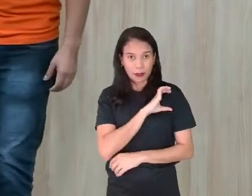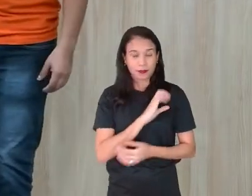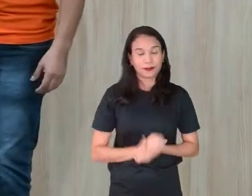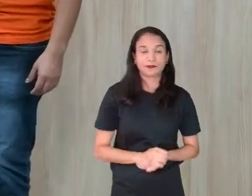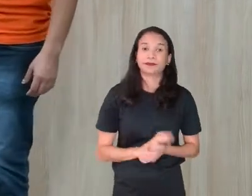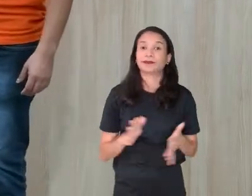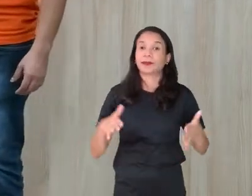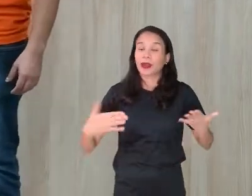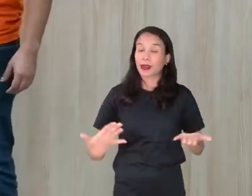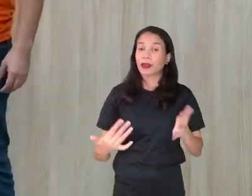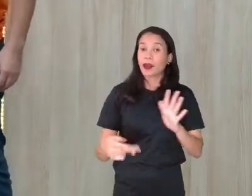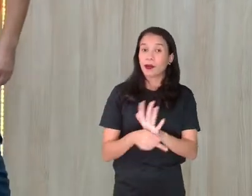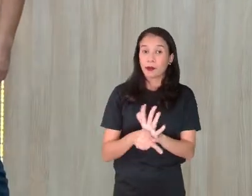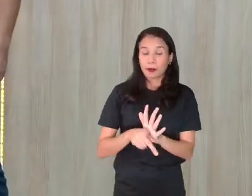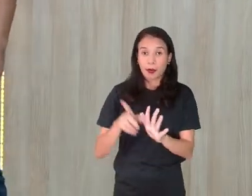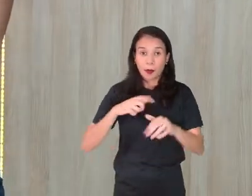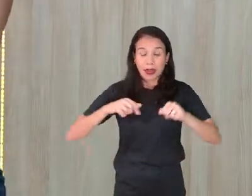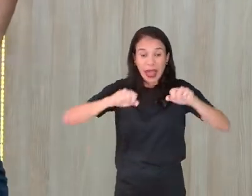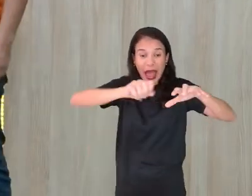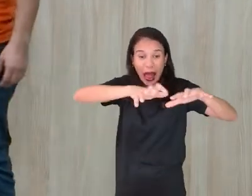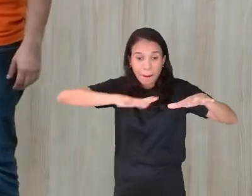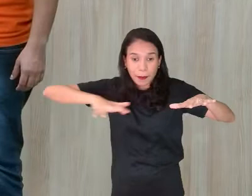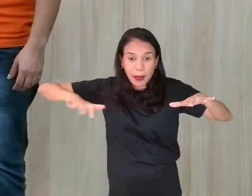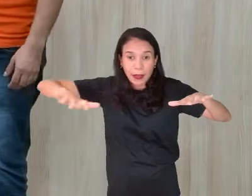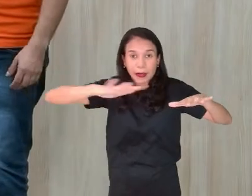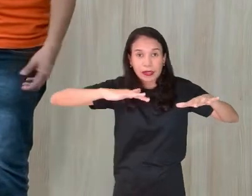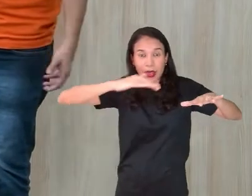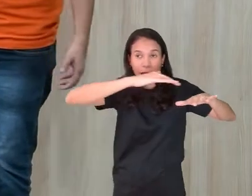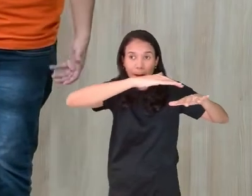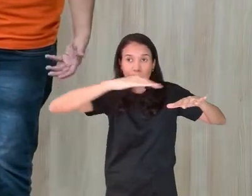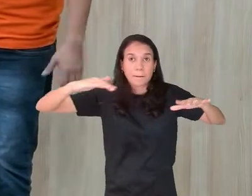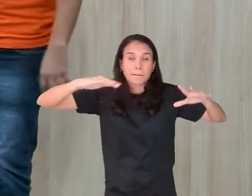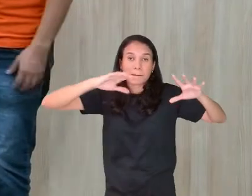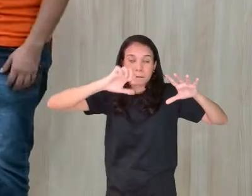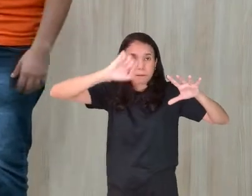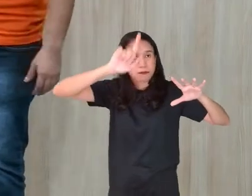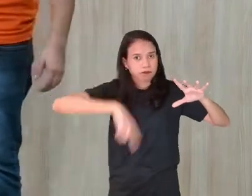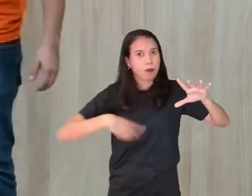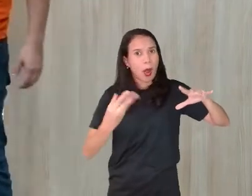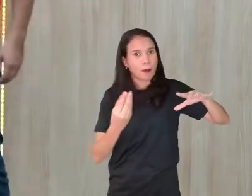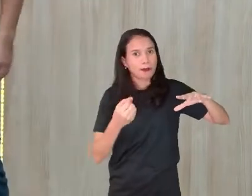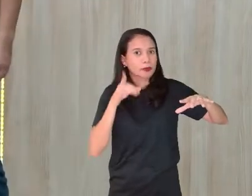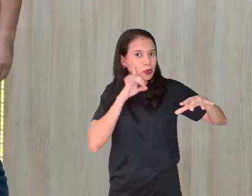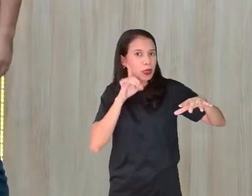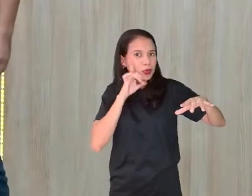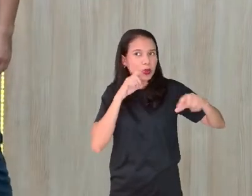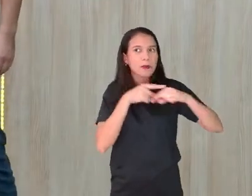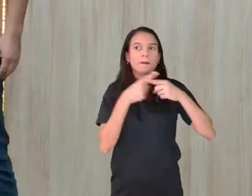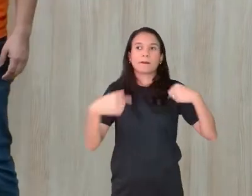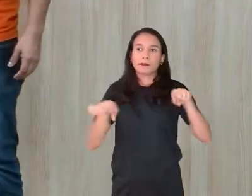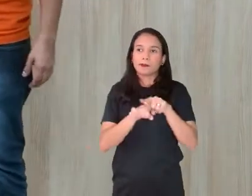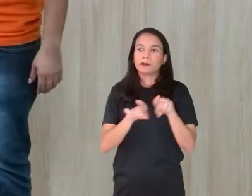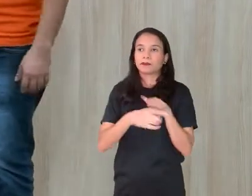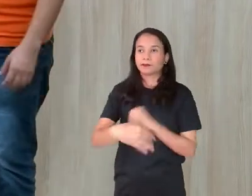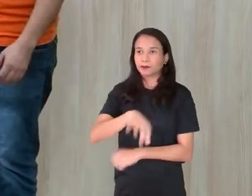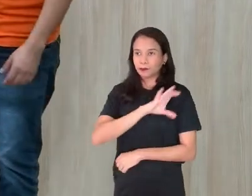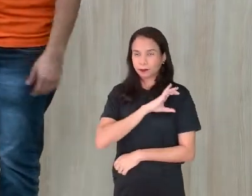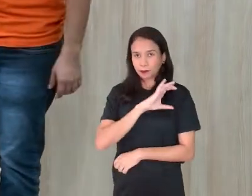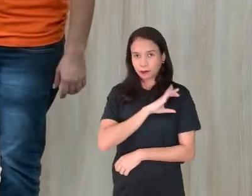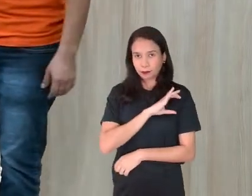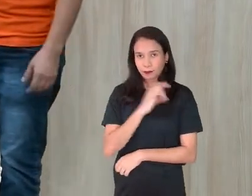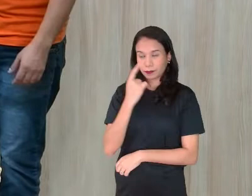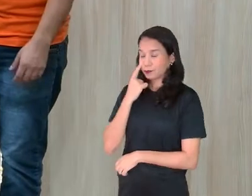né? Então, essa grande planície, ela se divide, né, a maior parte nos Estados Unidos, né, e a outra parte